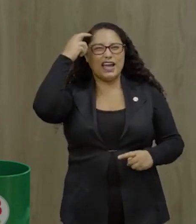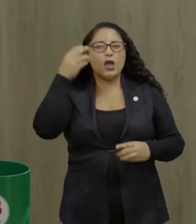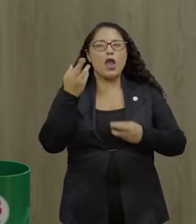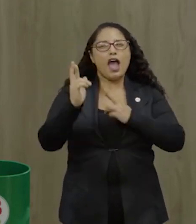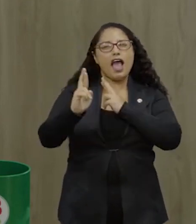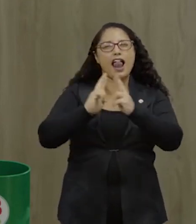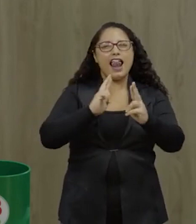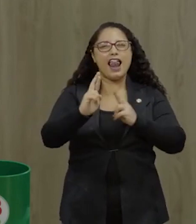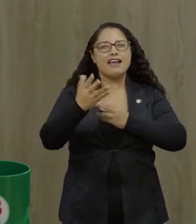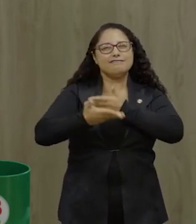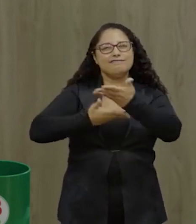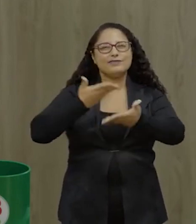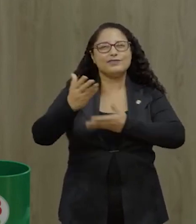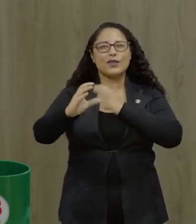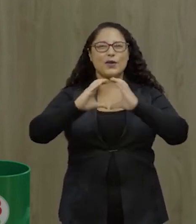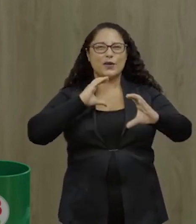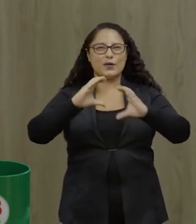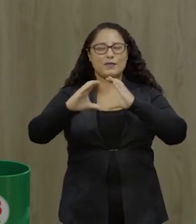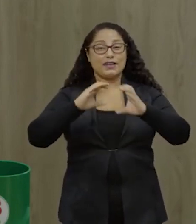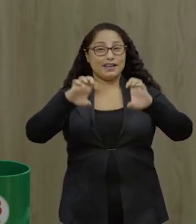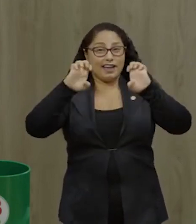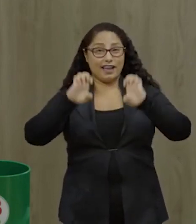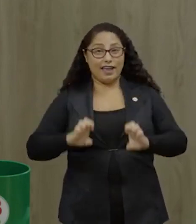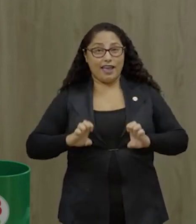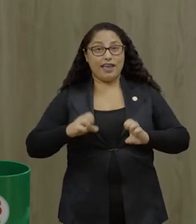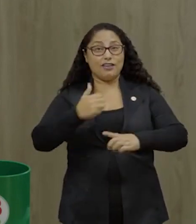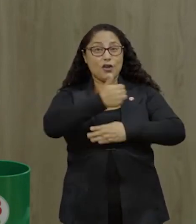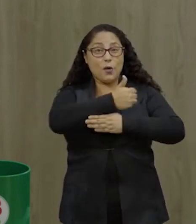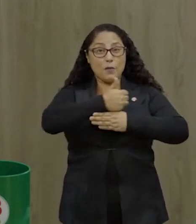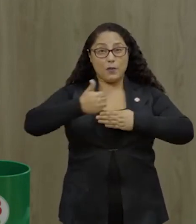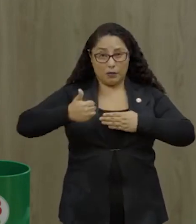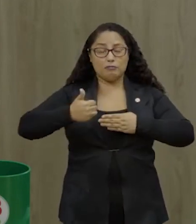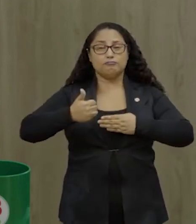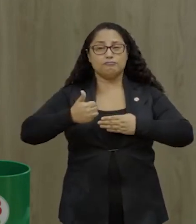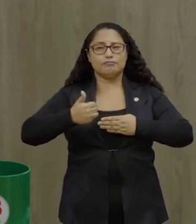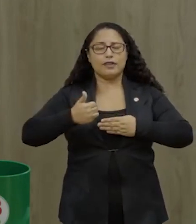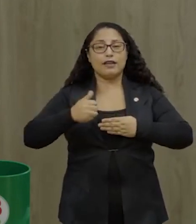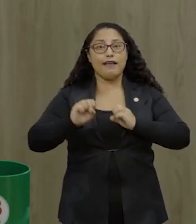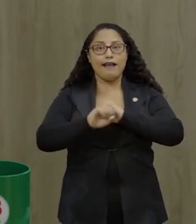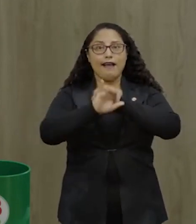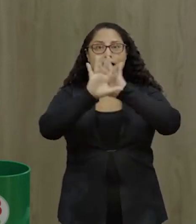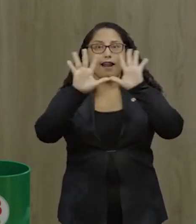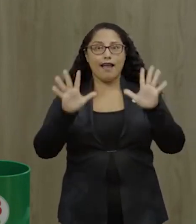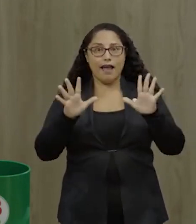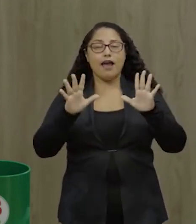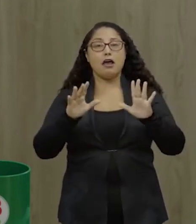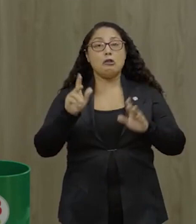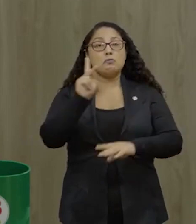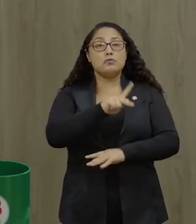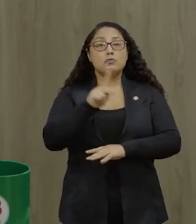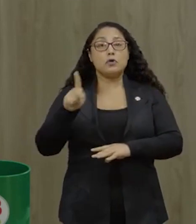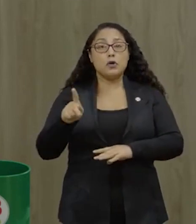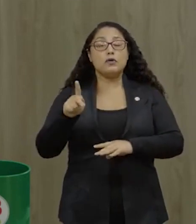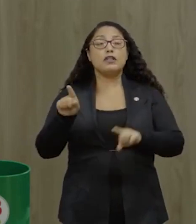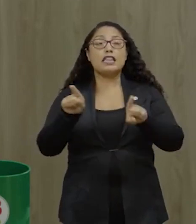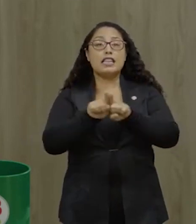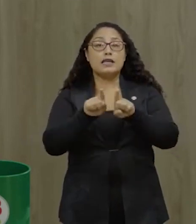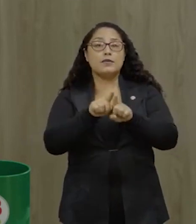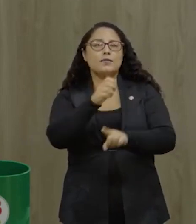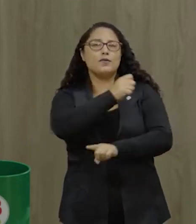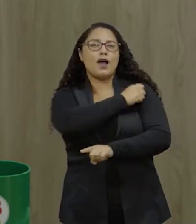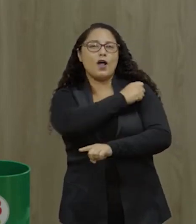essas relações se comunicam com a ética, com a moral, com aquilo que é tão caro aos docentes e os discentes